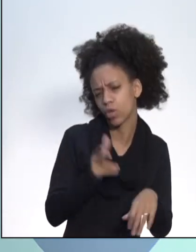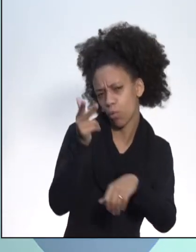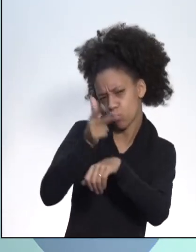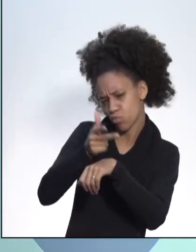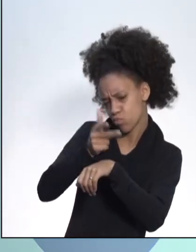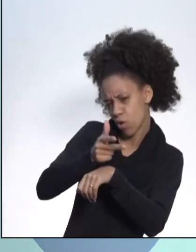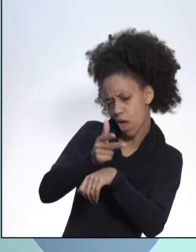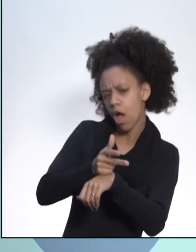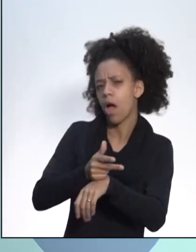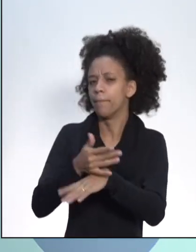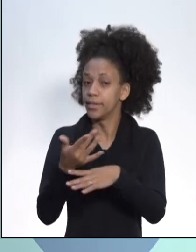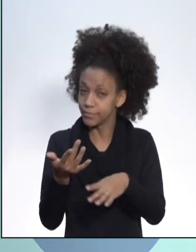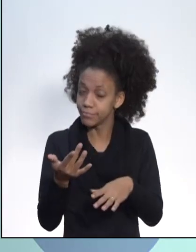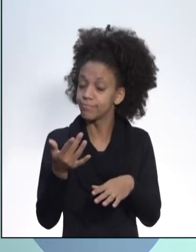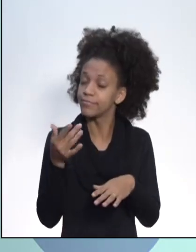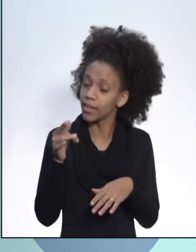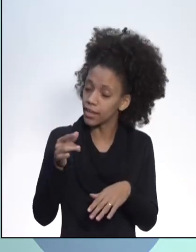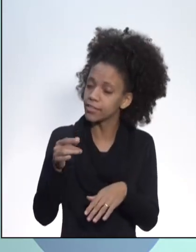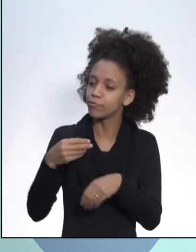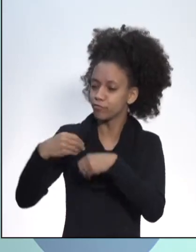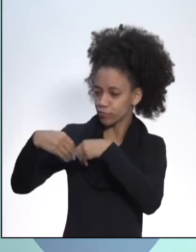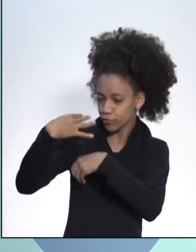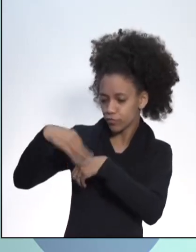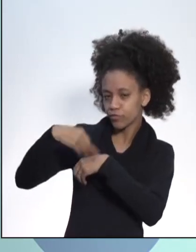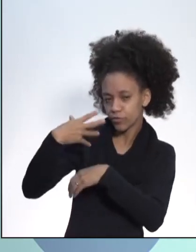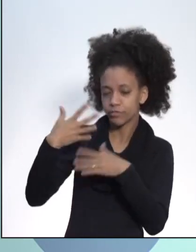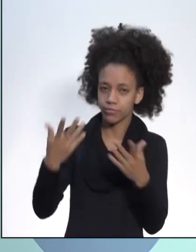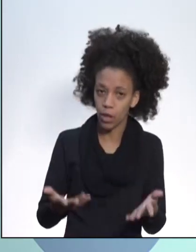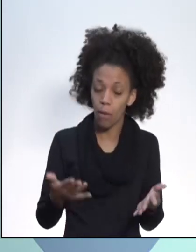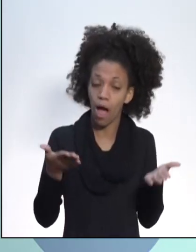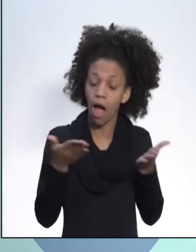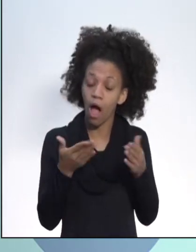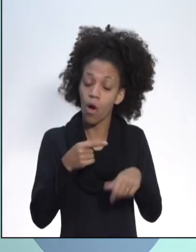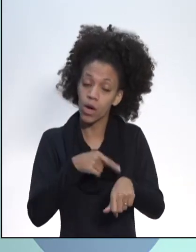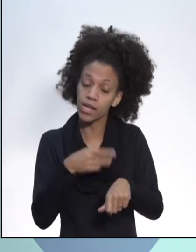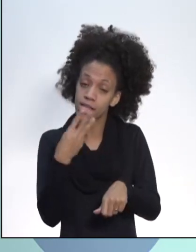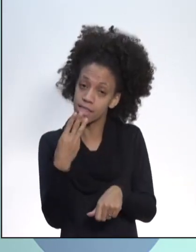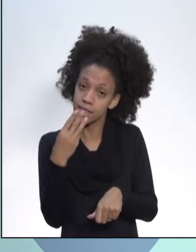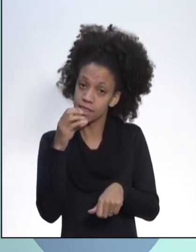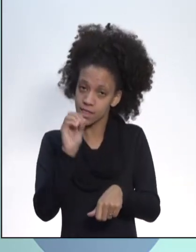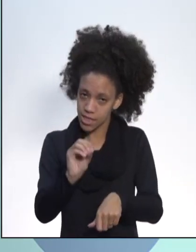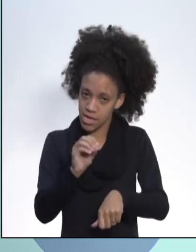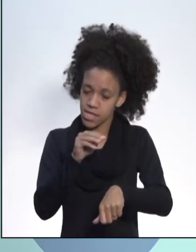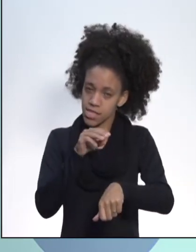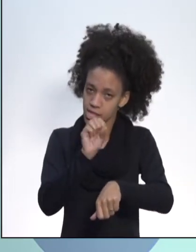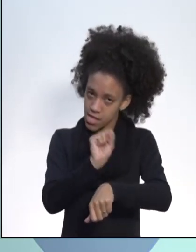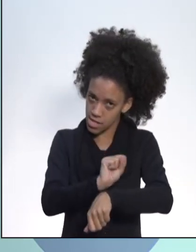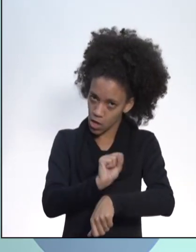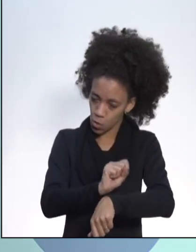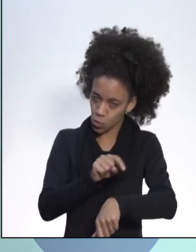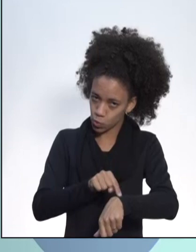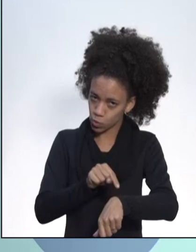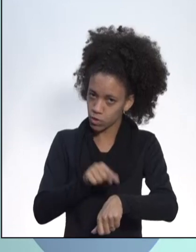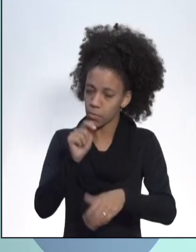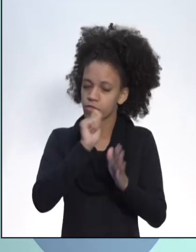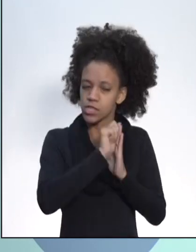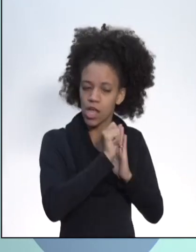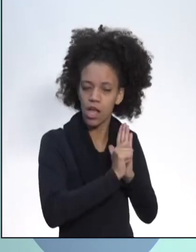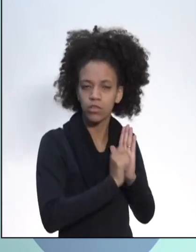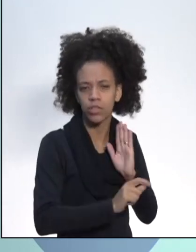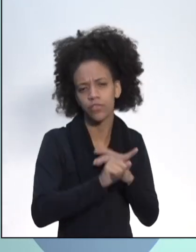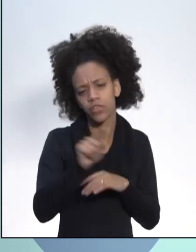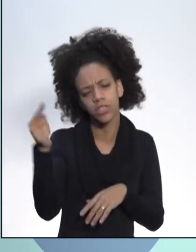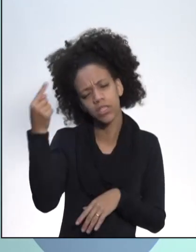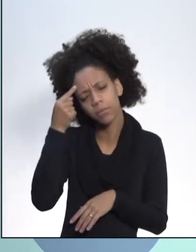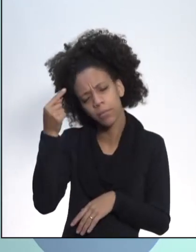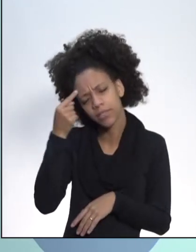dando dicas para a gente. Agora, eu vou deixar por 30 segundos para vocês anotarem essa atividade e para vocês